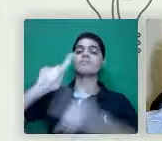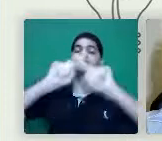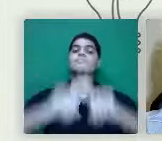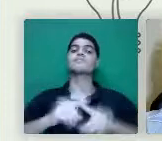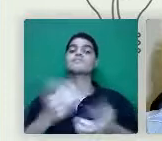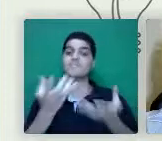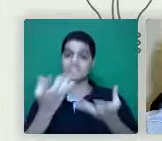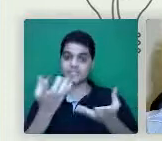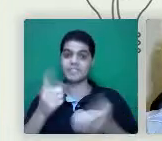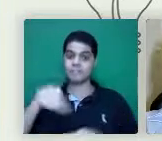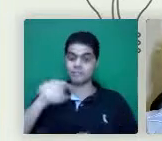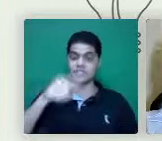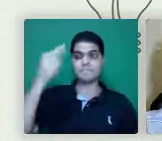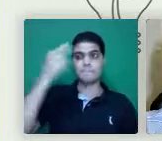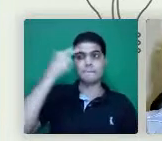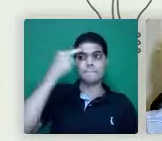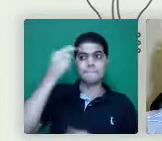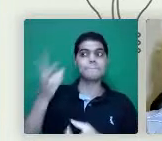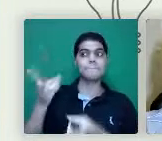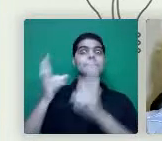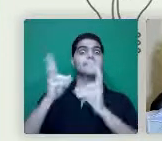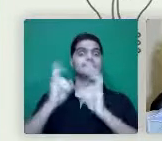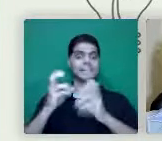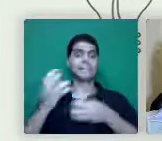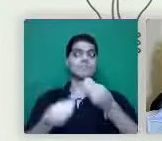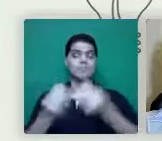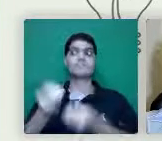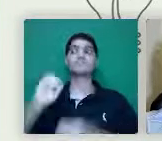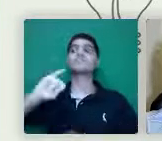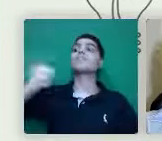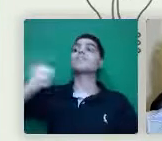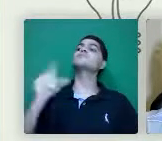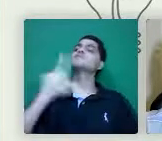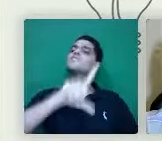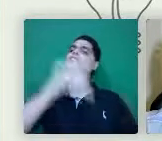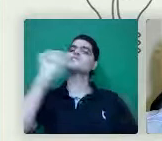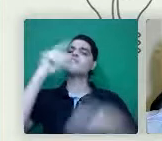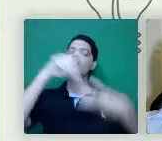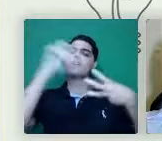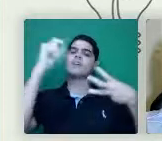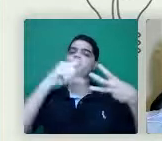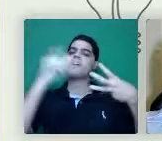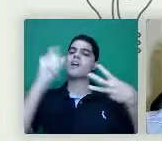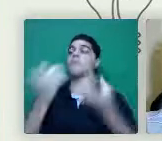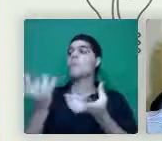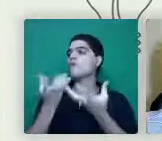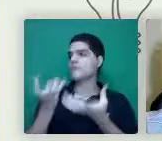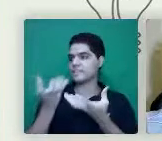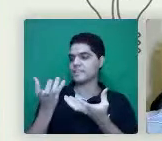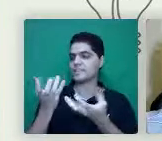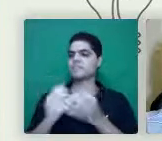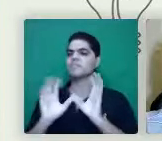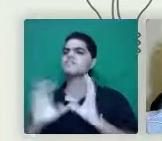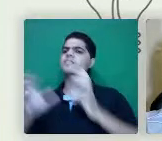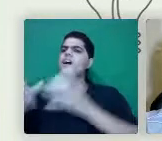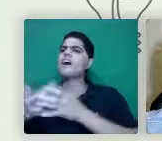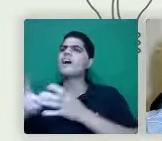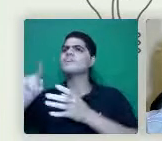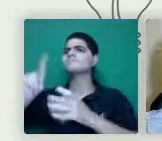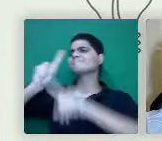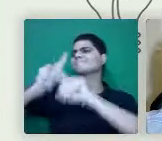do pessoal. Vocês vão ter a oportunidade de escolher o desafio de vocês depois que vocês criarem o time. Então, eu escolhi um desafio, quero trocar,